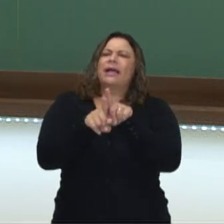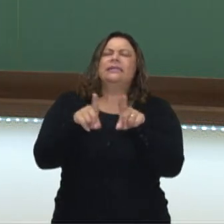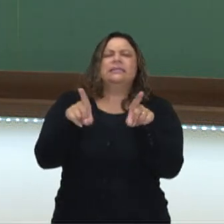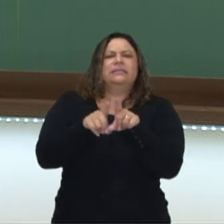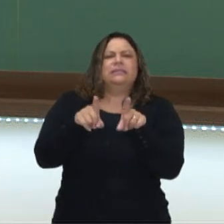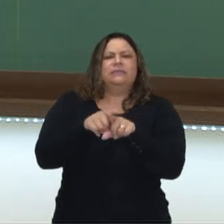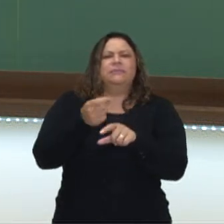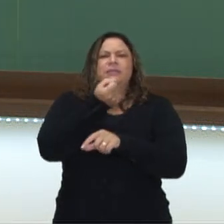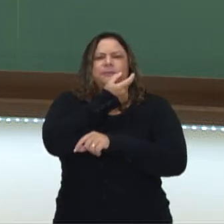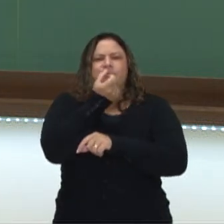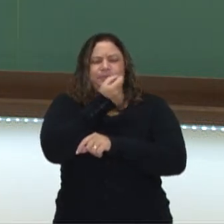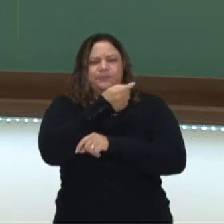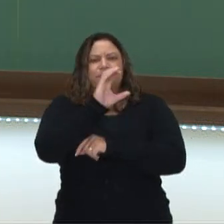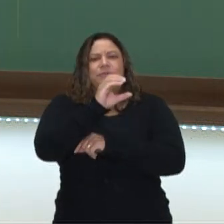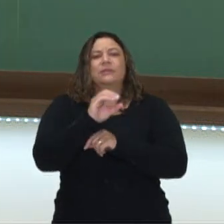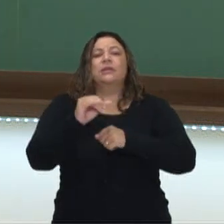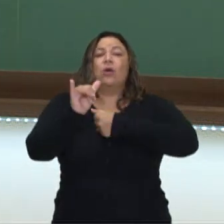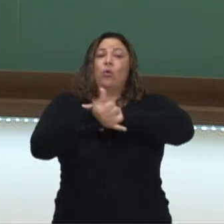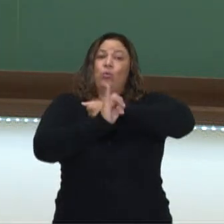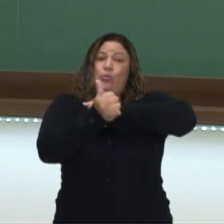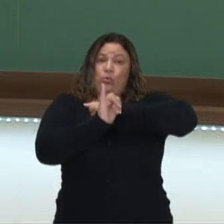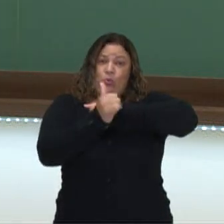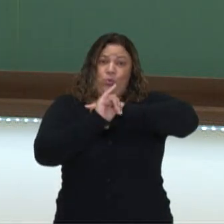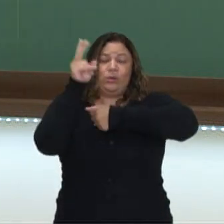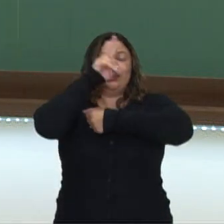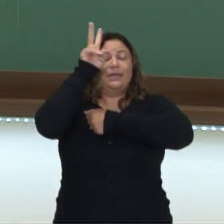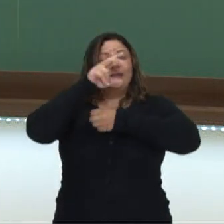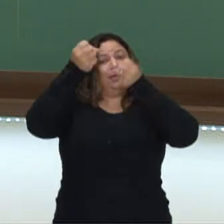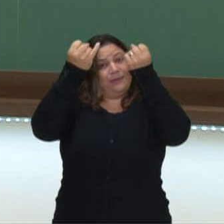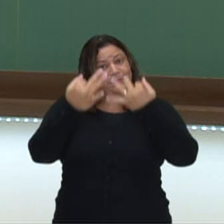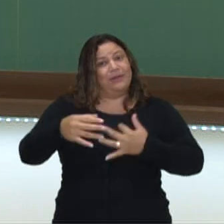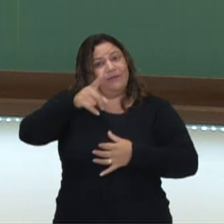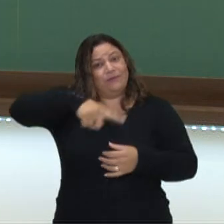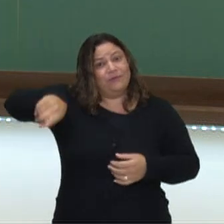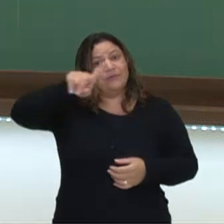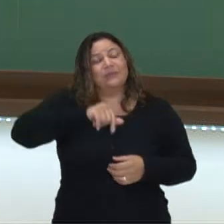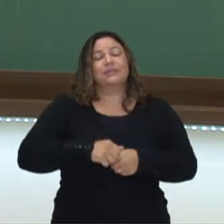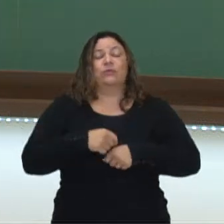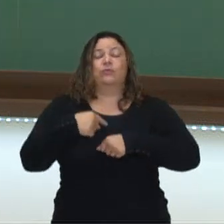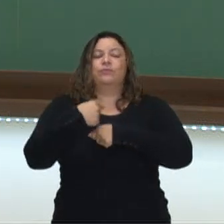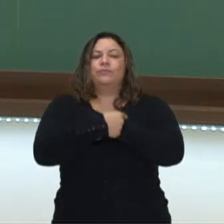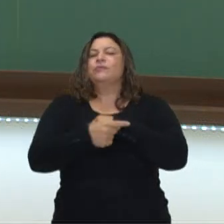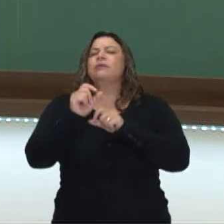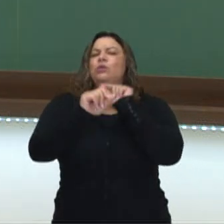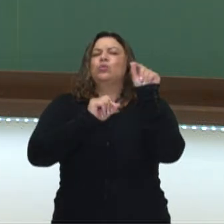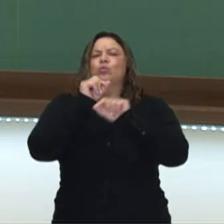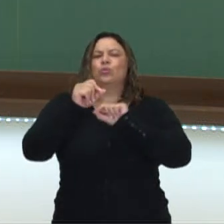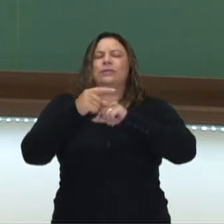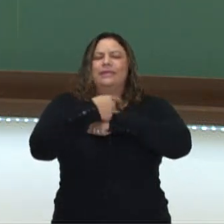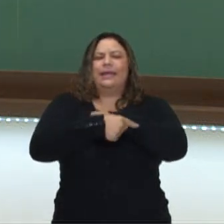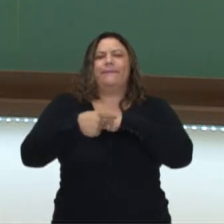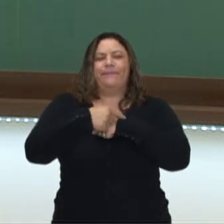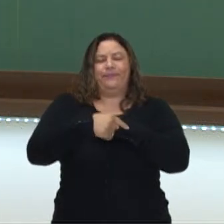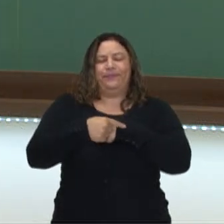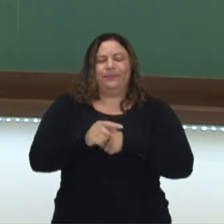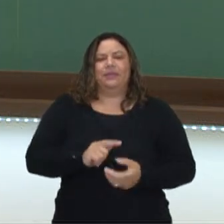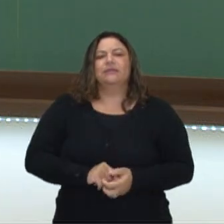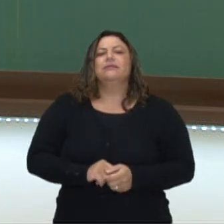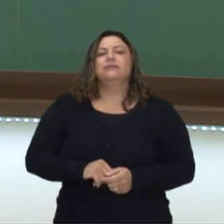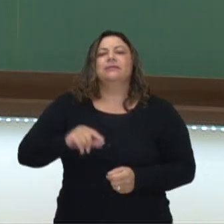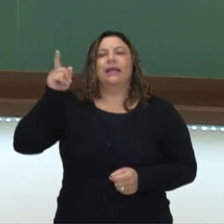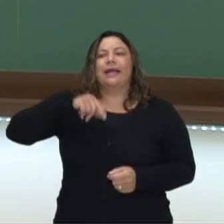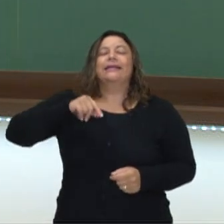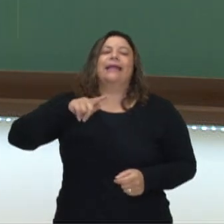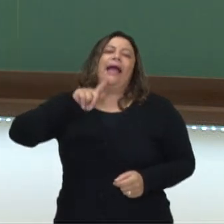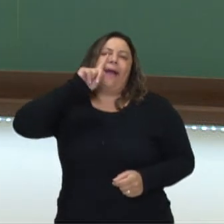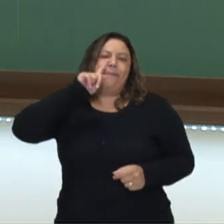Crônica, talvez vocês não se lembrem, mas eu vou relembrá-los, né? Vem de Cronos. Na mitologia grega era o deus